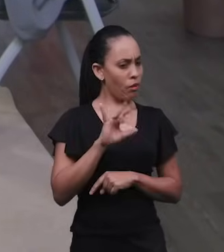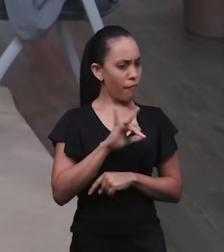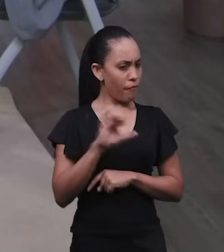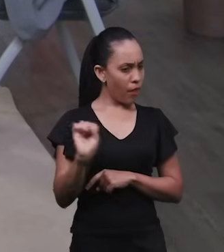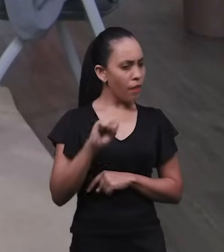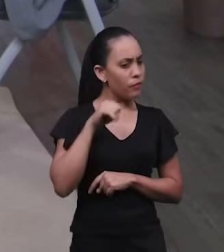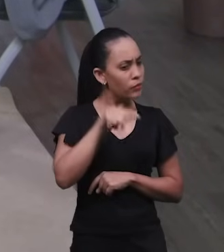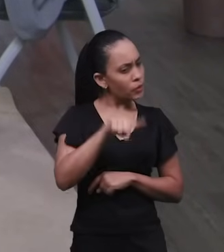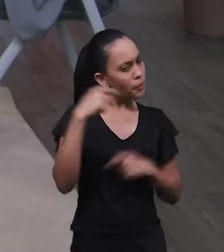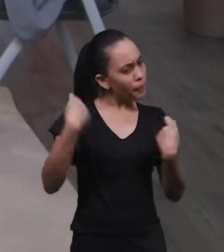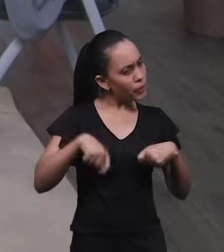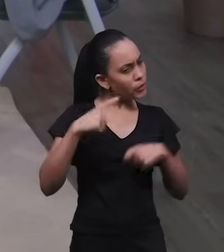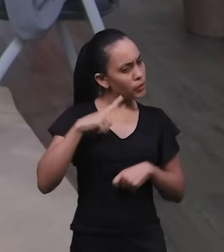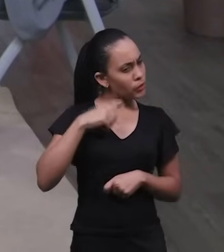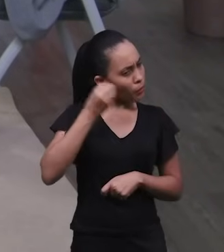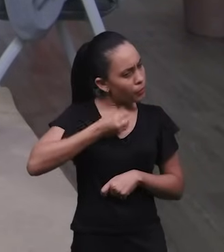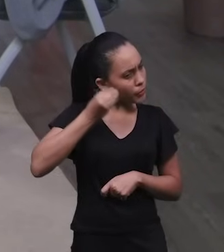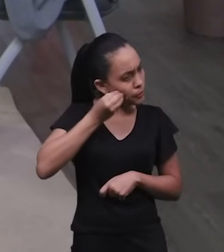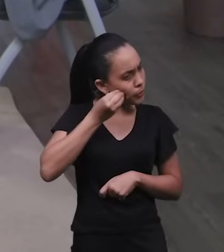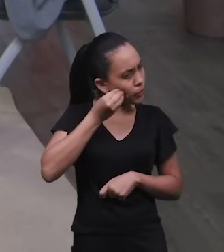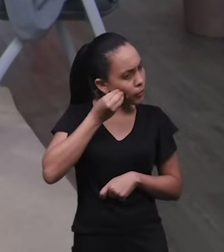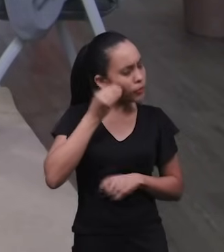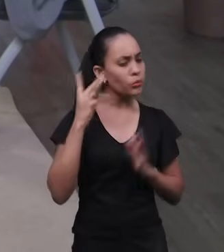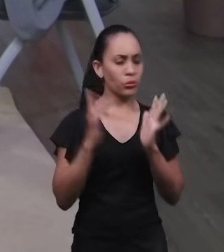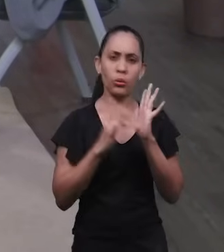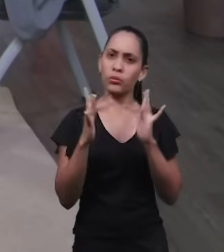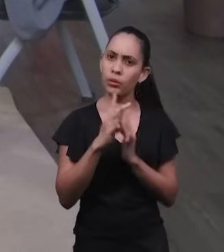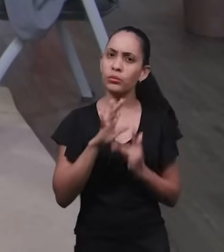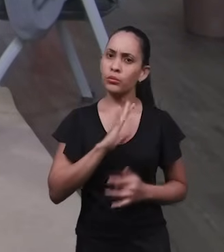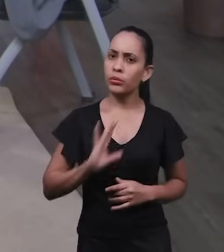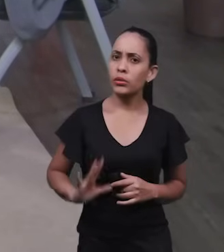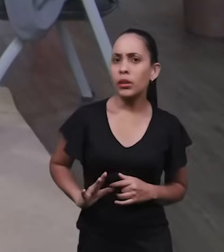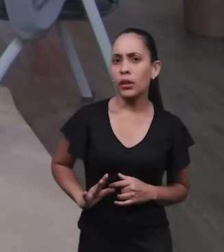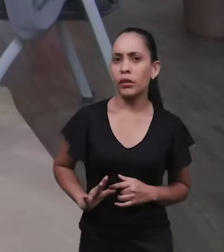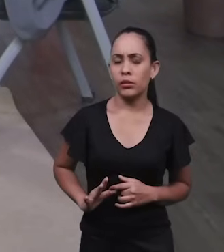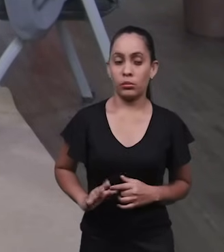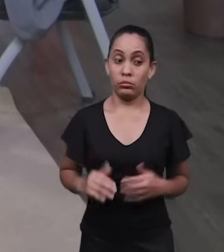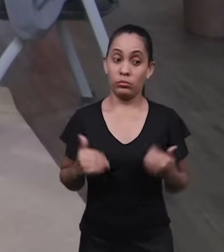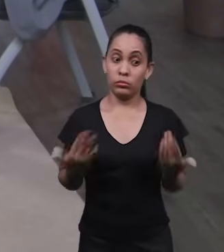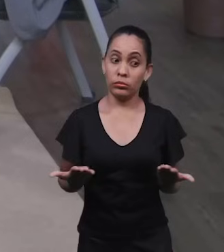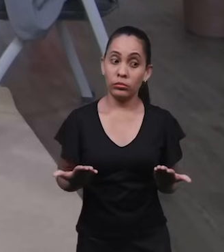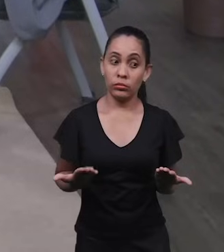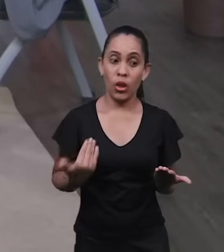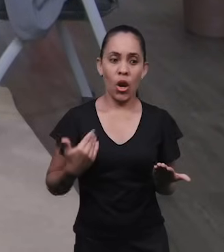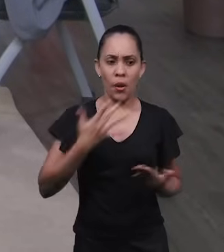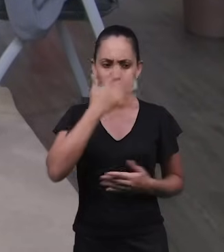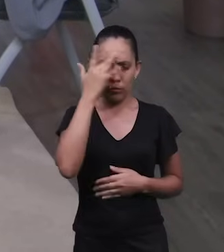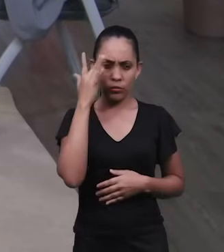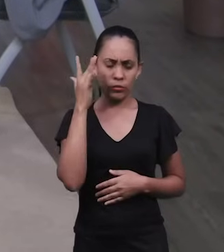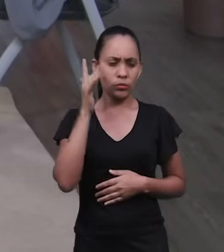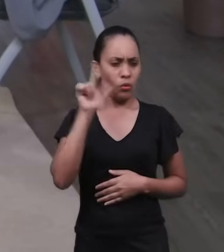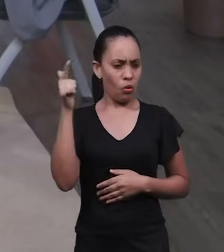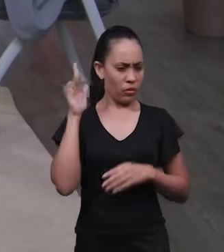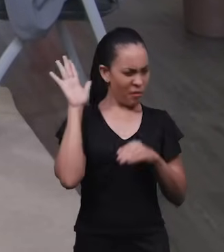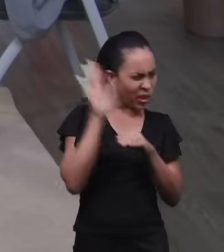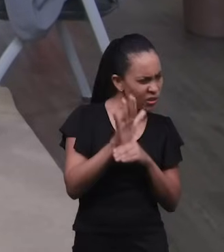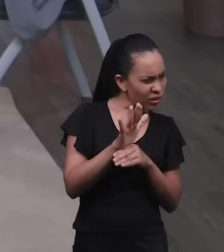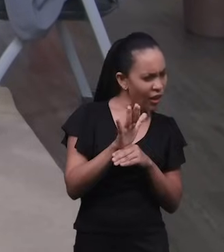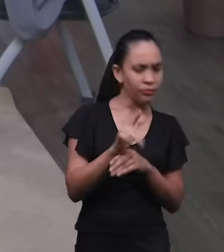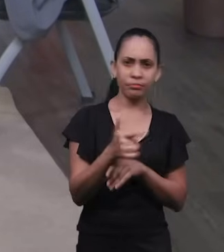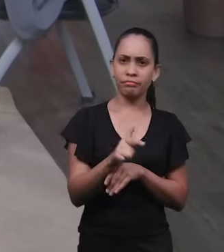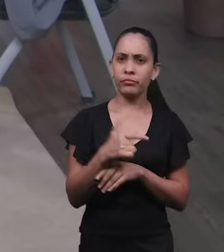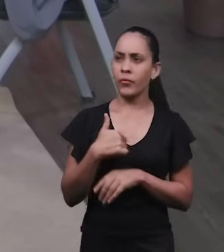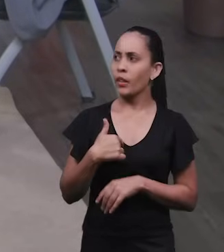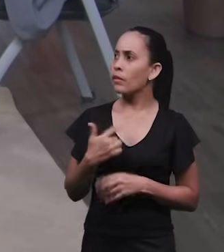Você precisa ter uma experiência com Jesus Cristo. Aleluia. Não vejo outra saída para você.